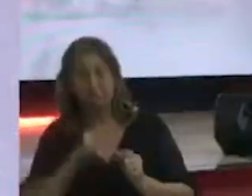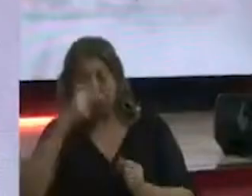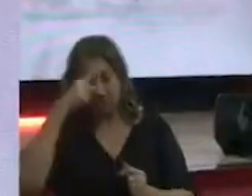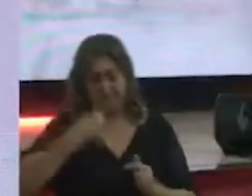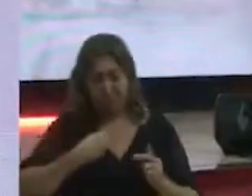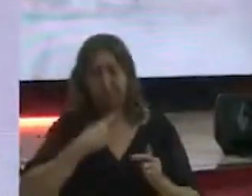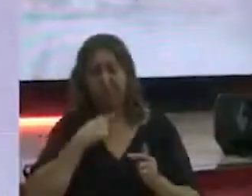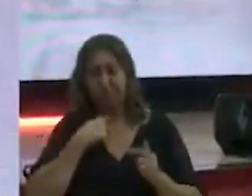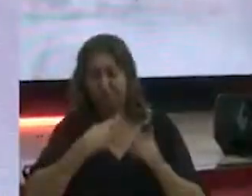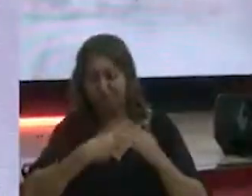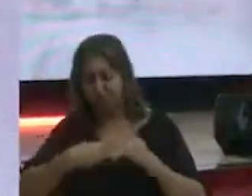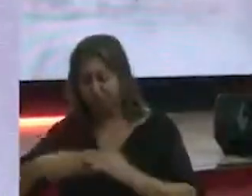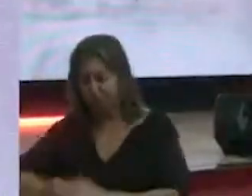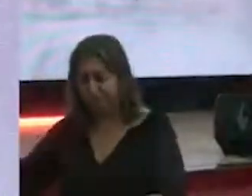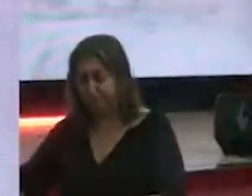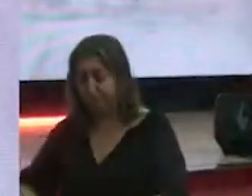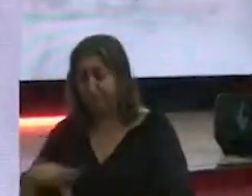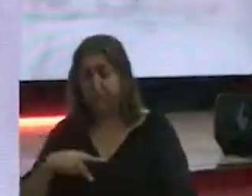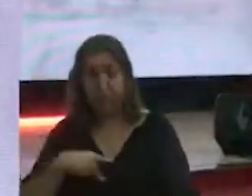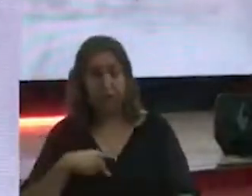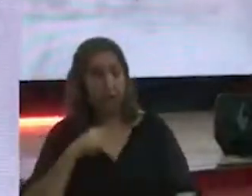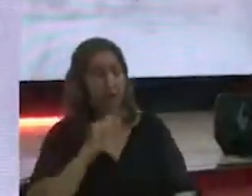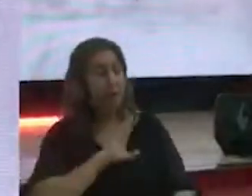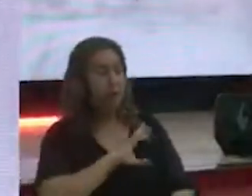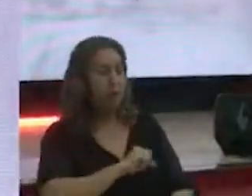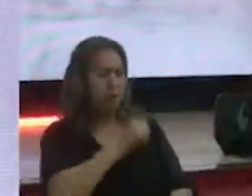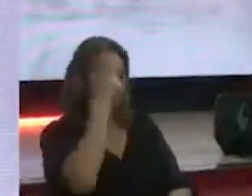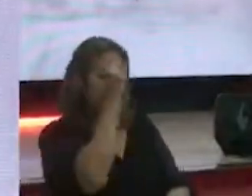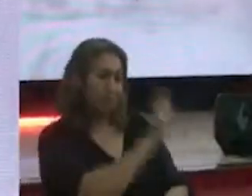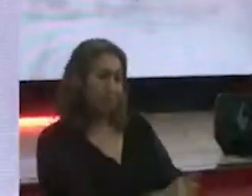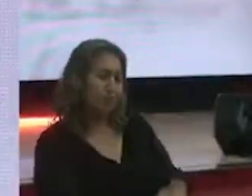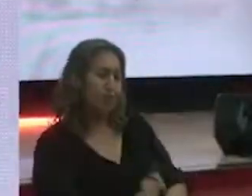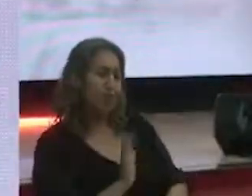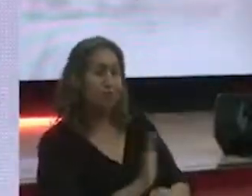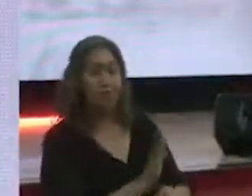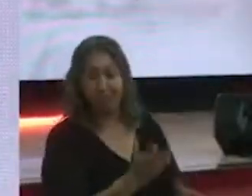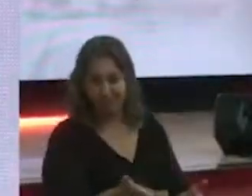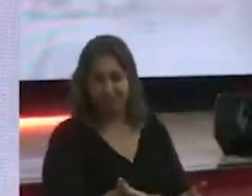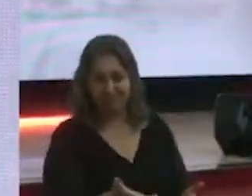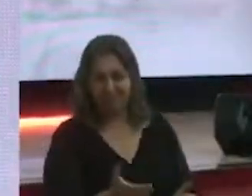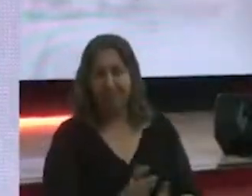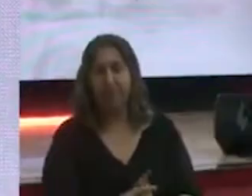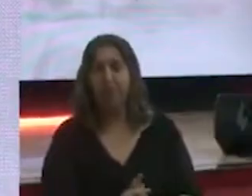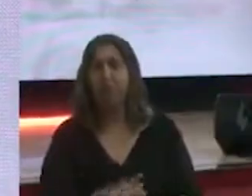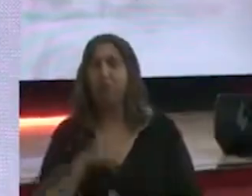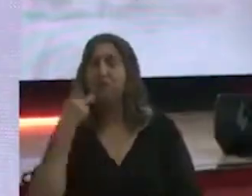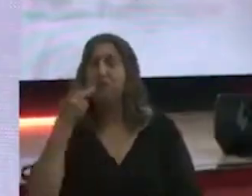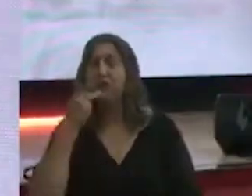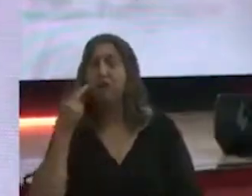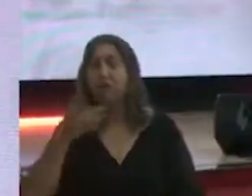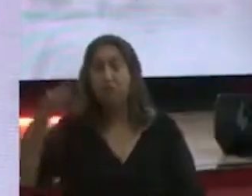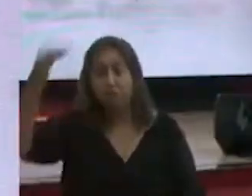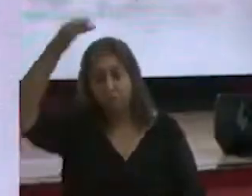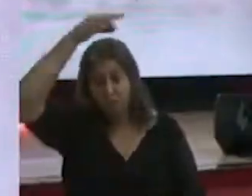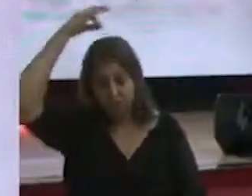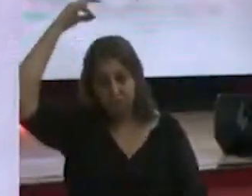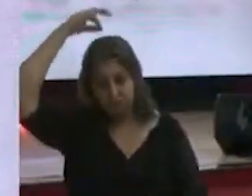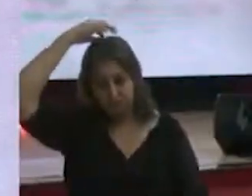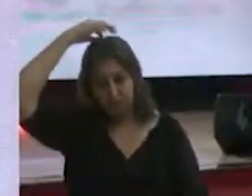outra porque amar é uma decisão quando falamos sobre o Espírito